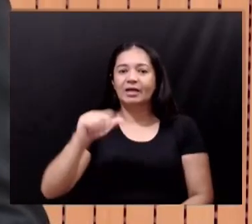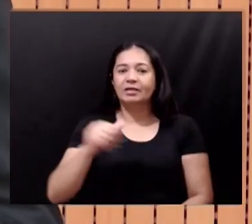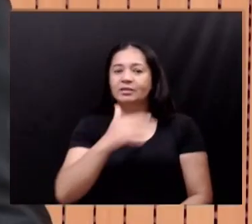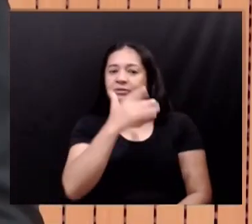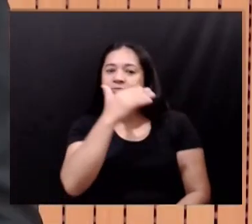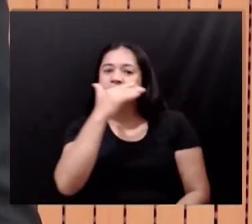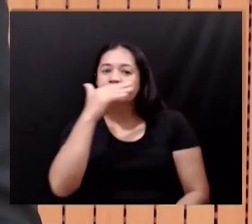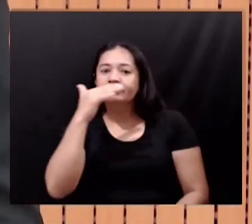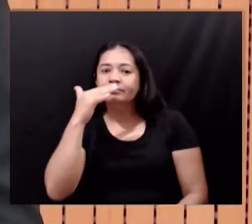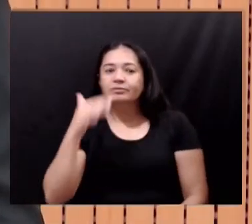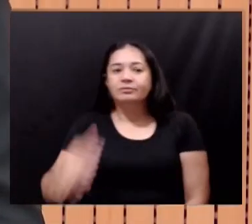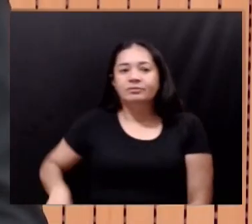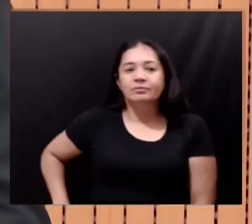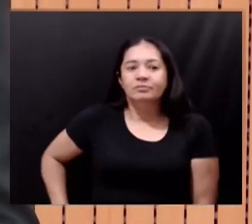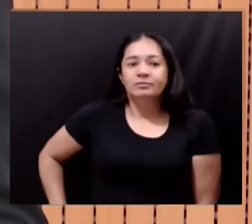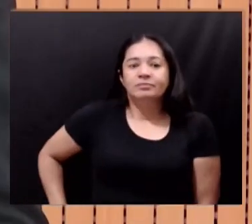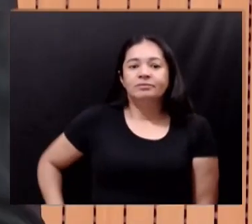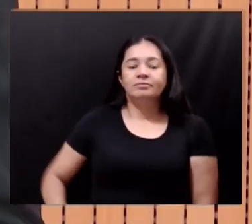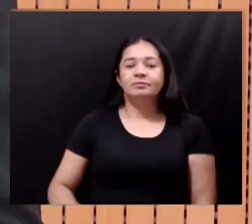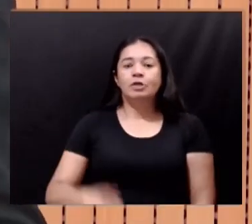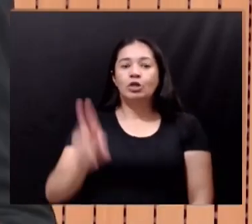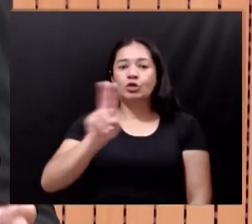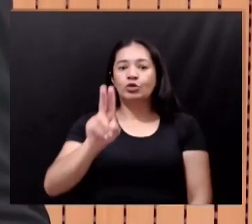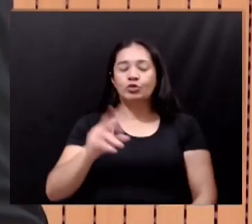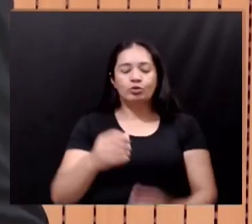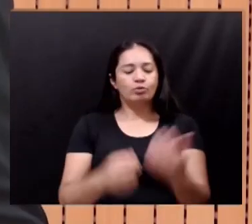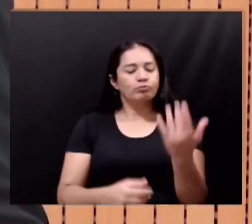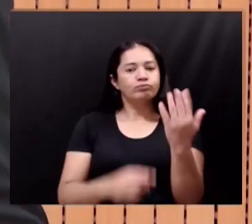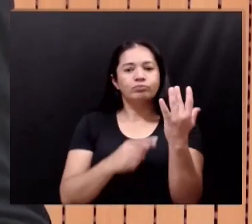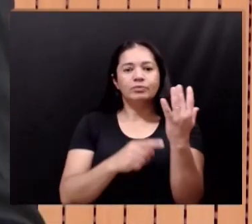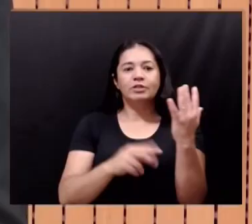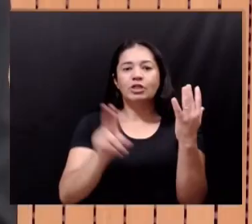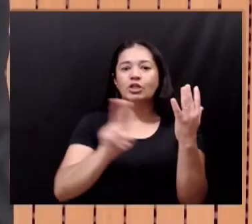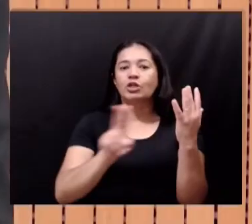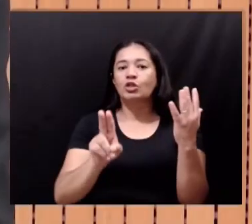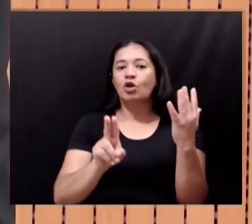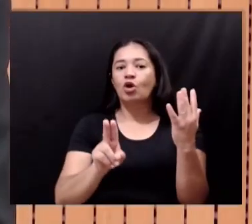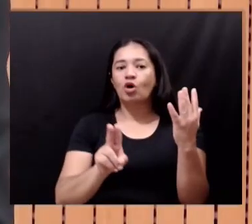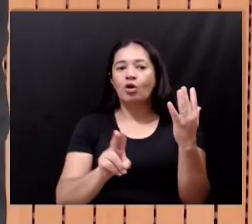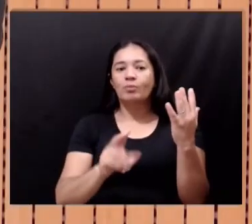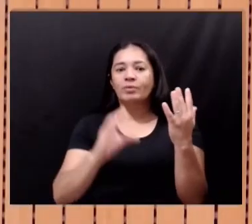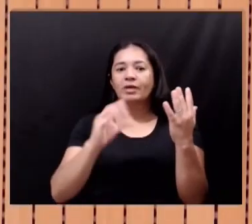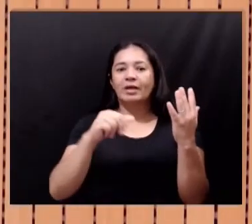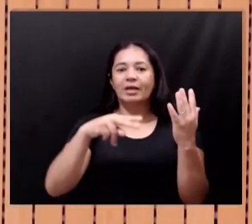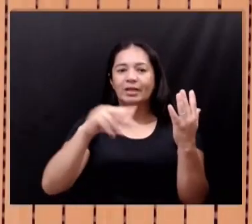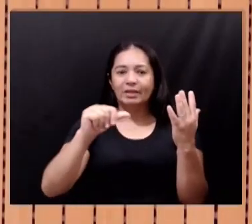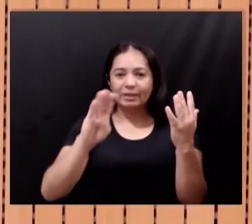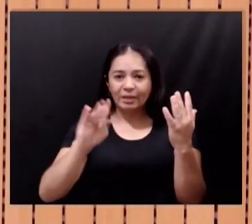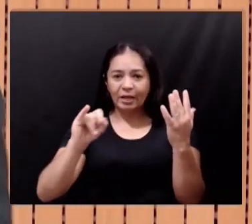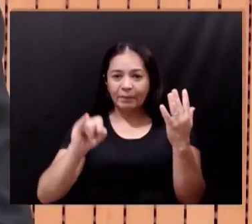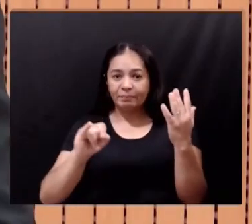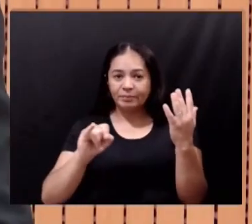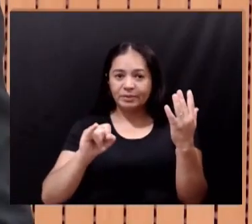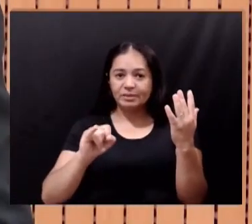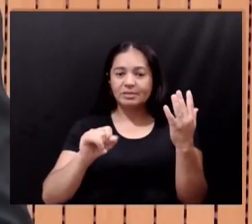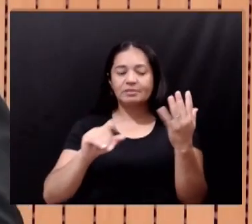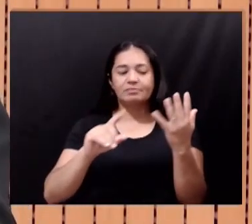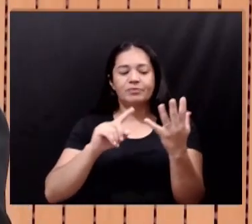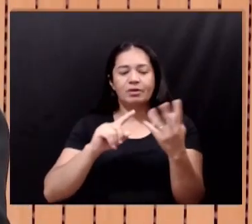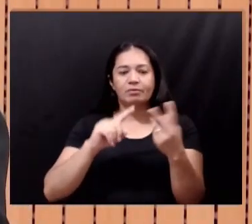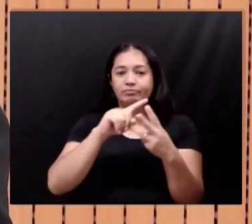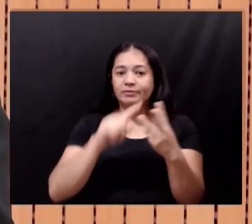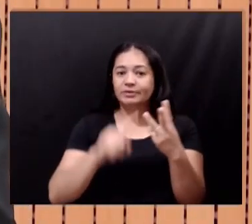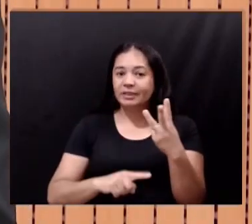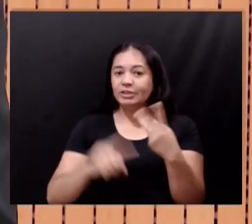nome que a planta é conhecida, né, tem 3 espécies, né, cannabis sativa, cannabis indica, cannabis ruderalis,